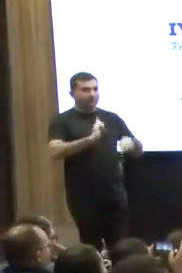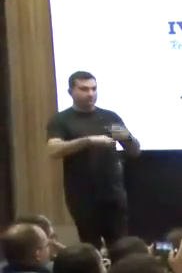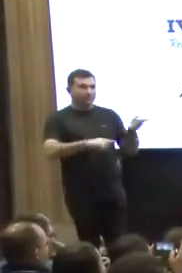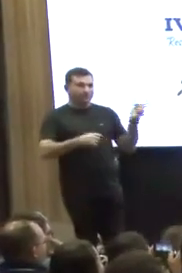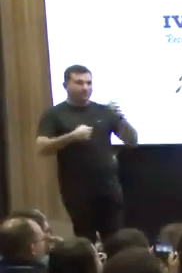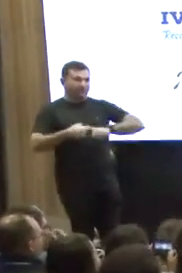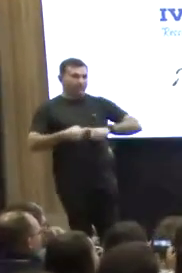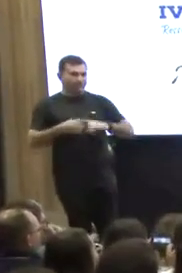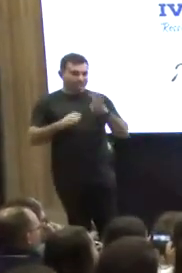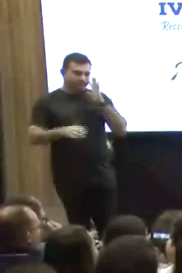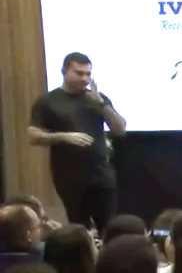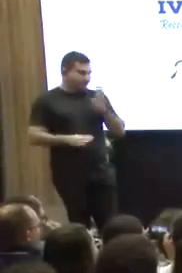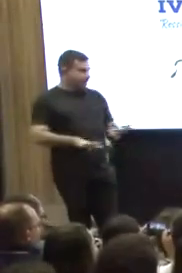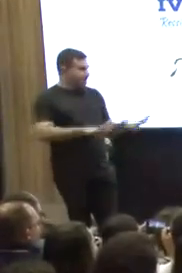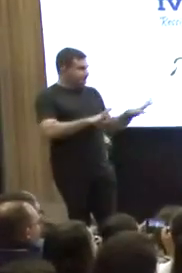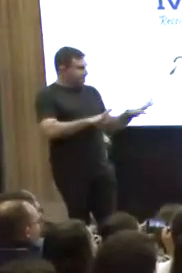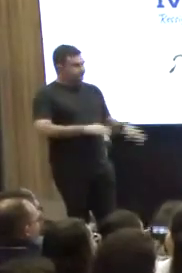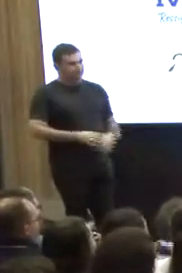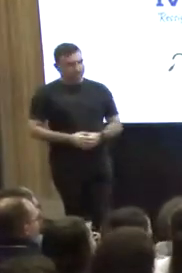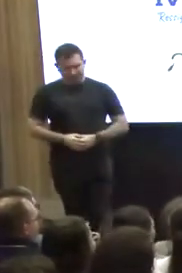voltamos aqui ao palco.